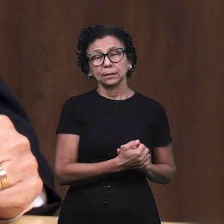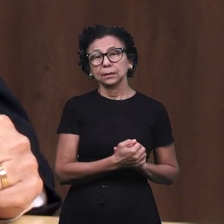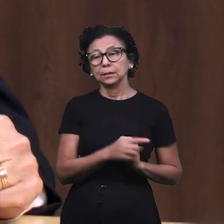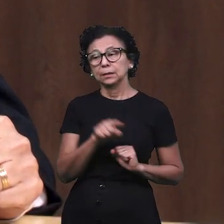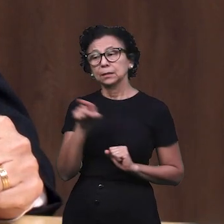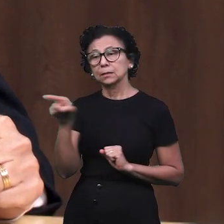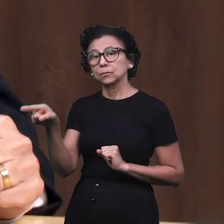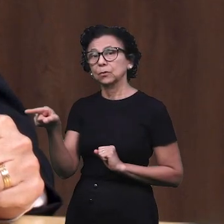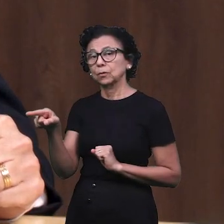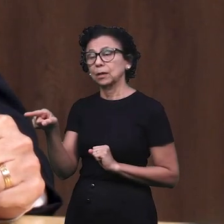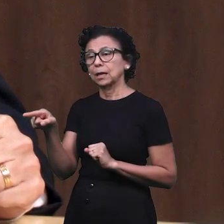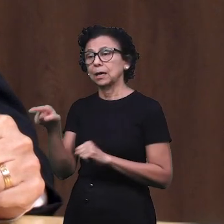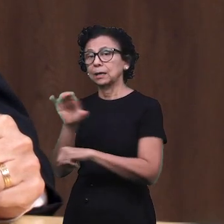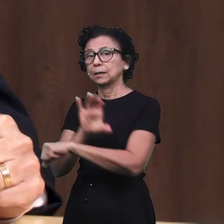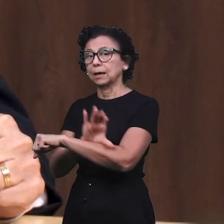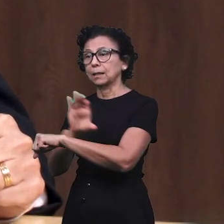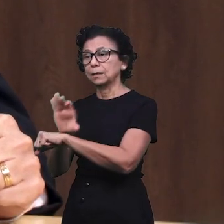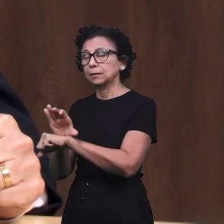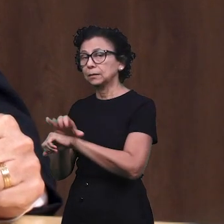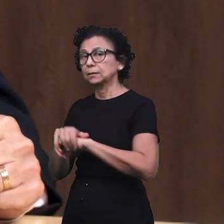fiador. E agora,